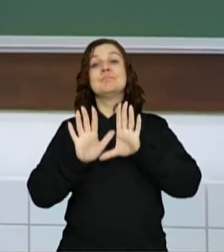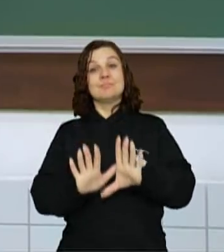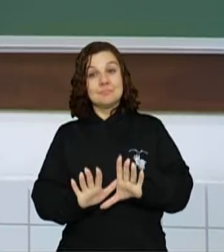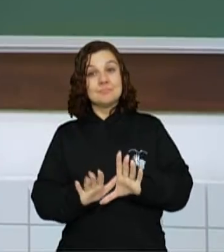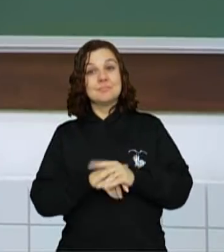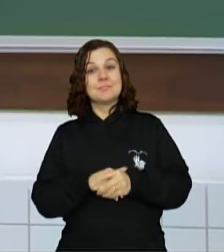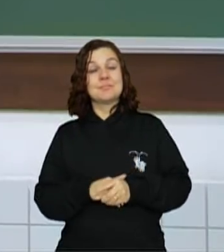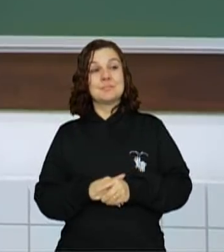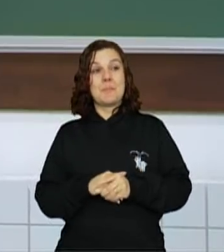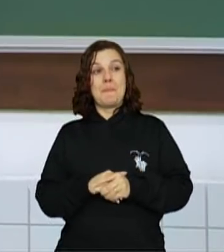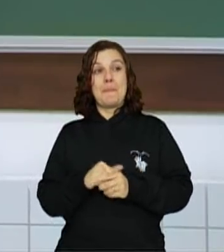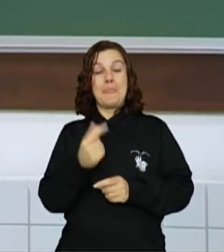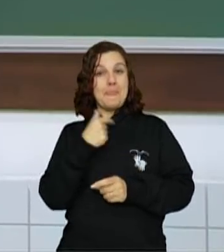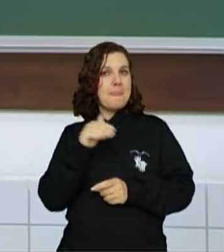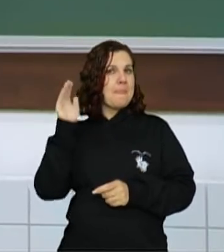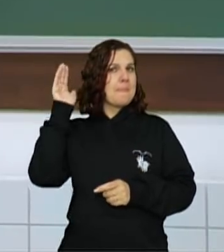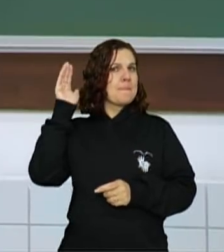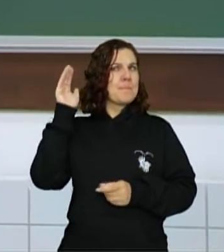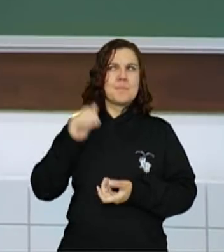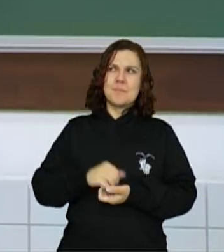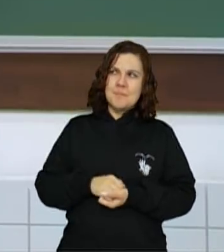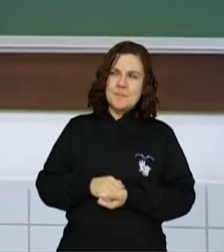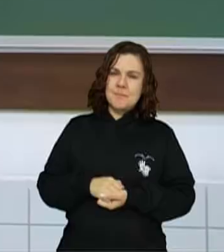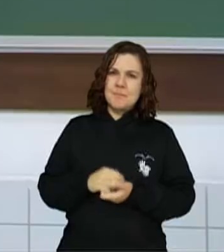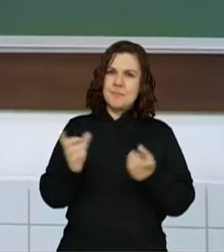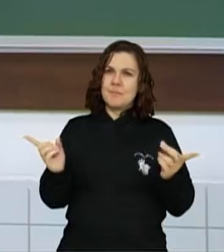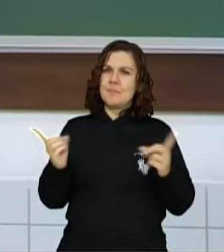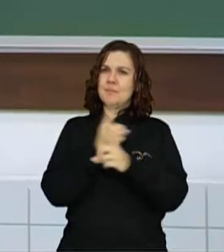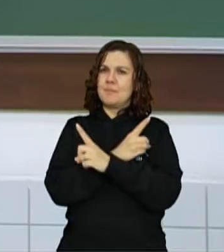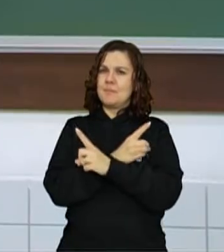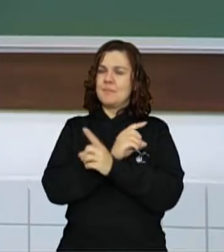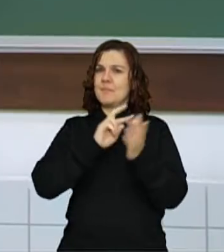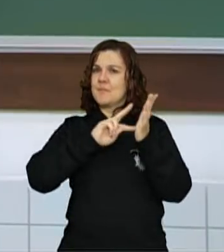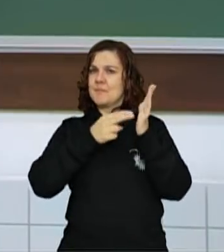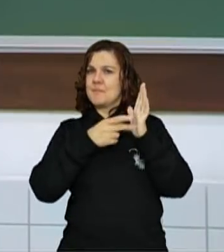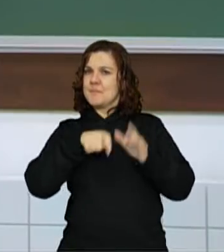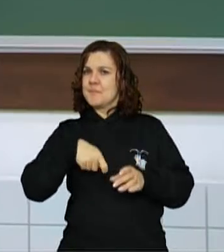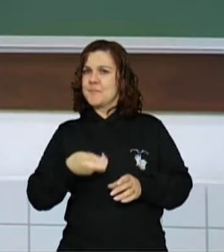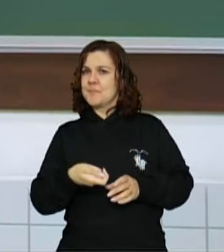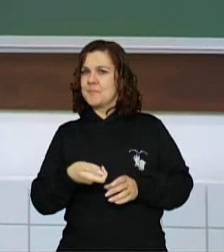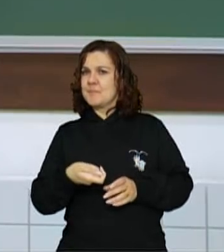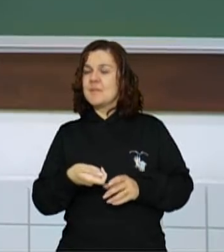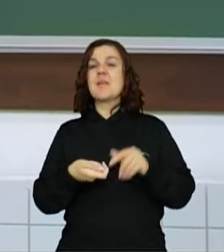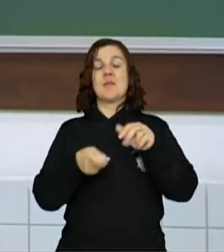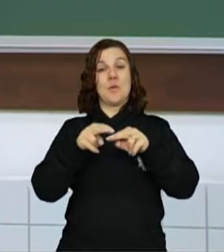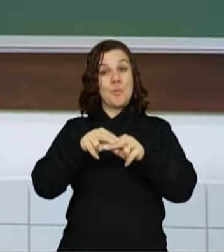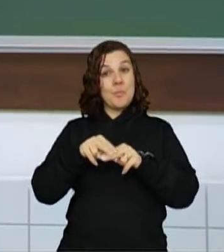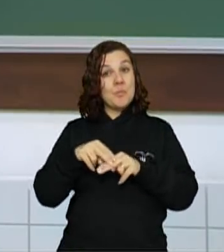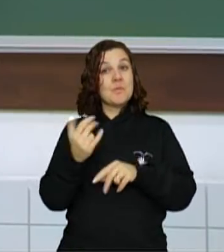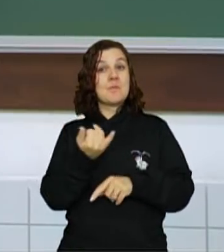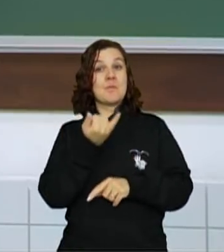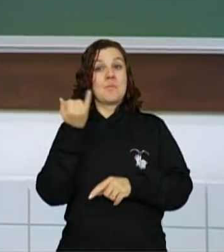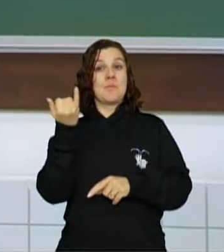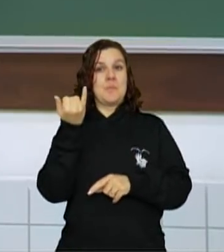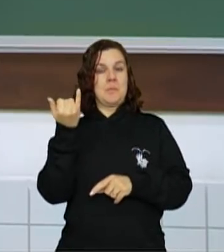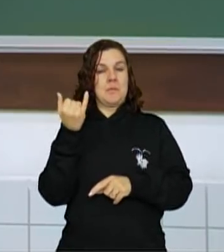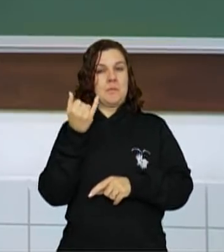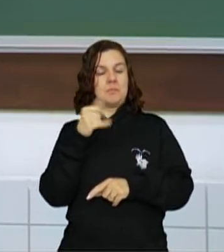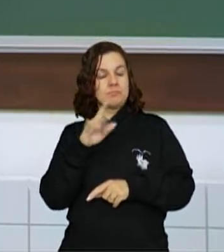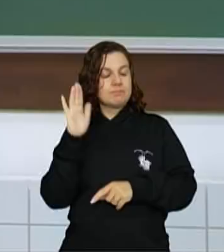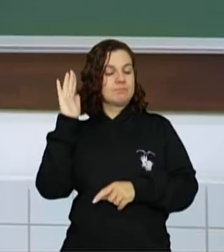Então, para quem está ouvindo, vai dar um outro sentido. Então, por isso é muito